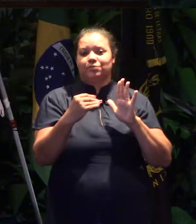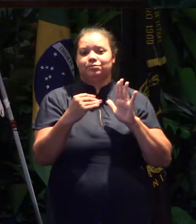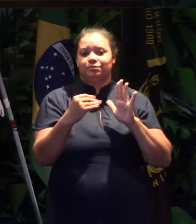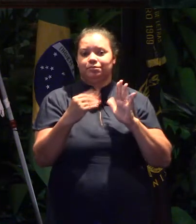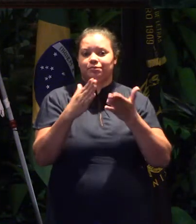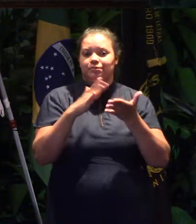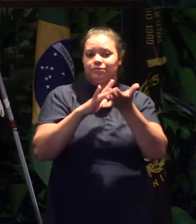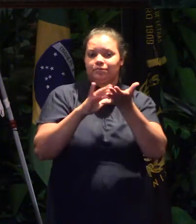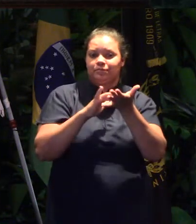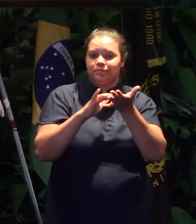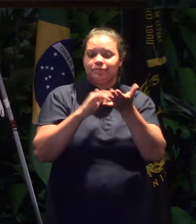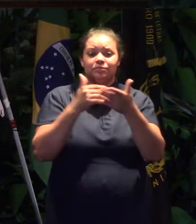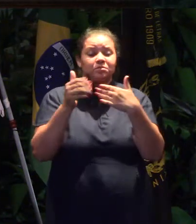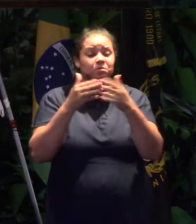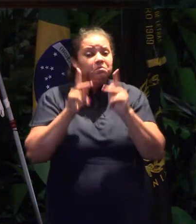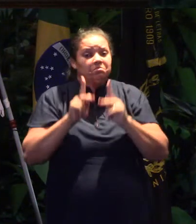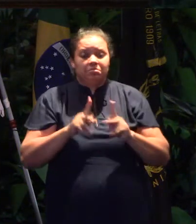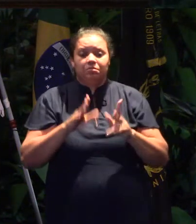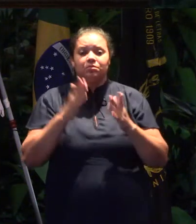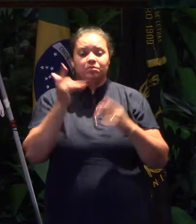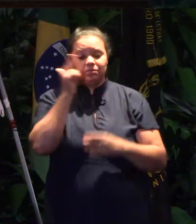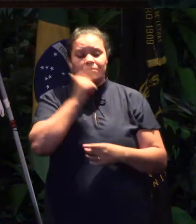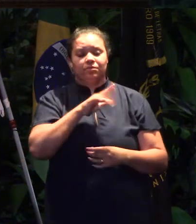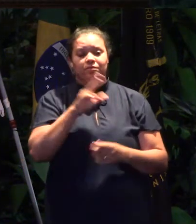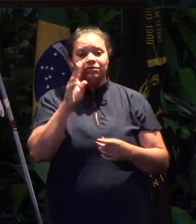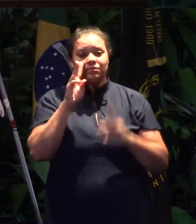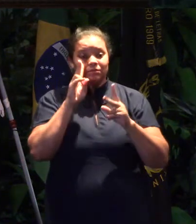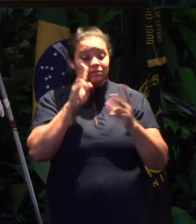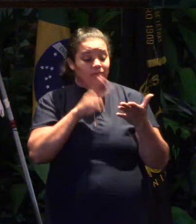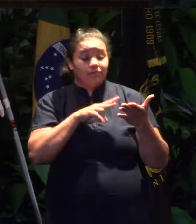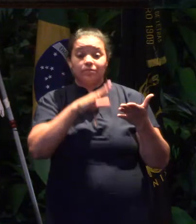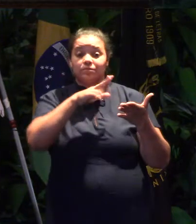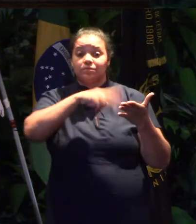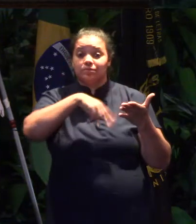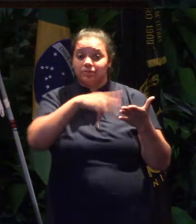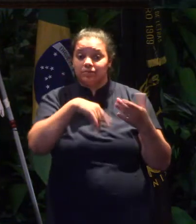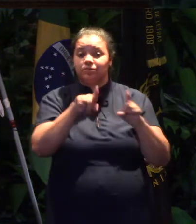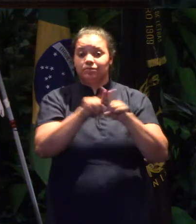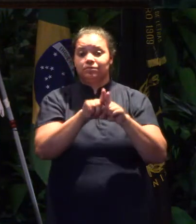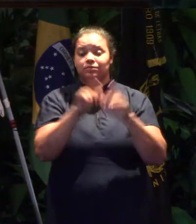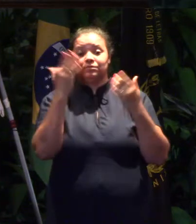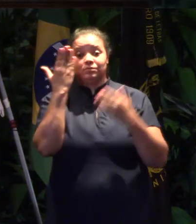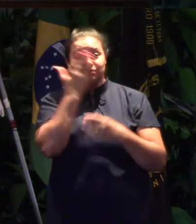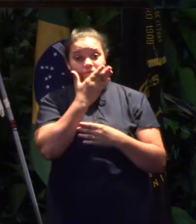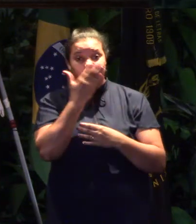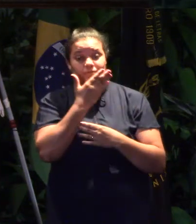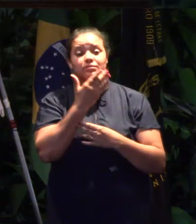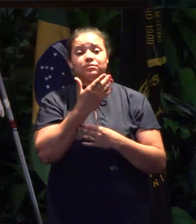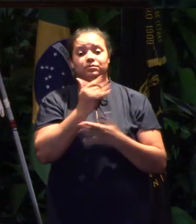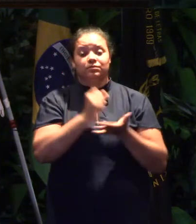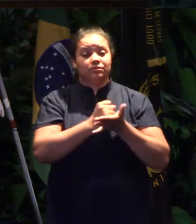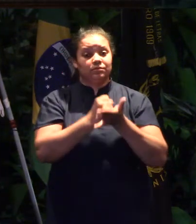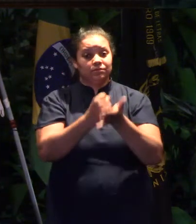consumidor como outro qualquer e se organize para oferecer o livro dentro das condições para o